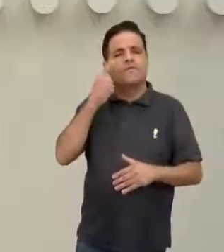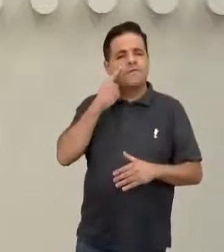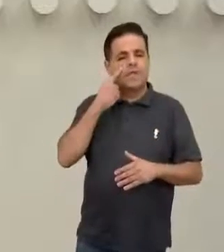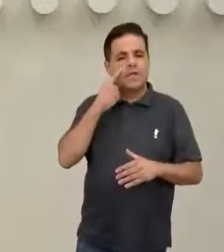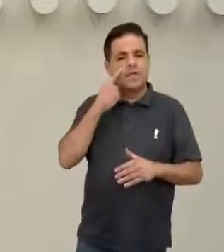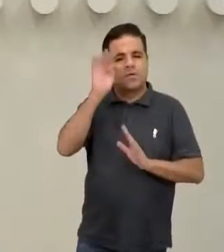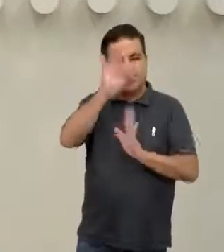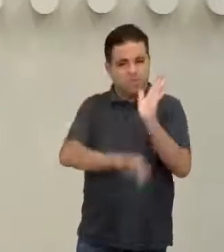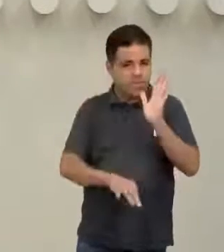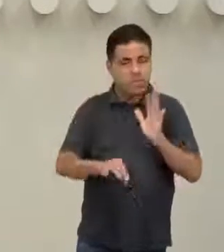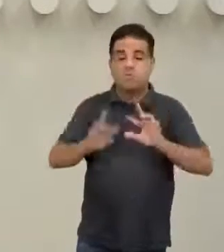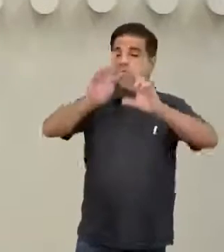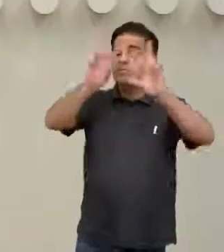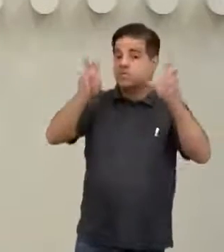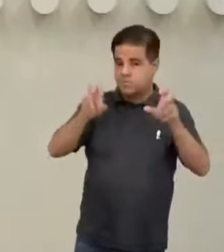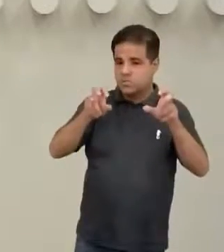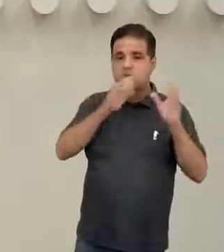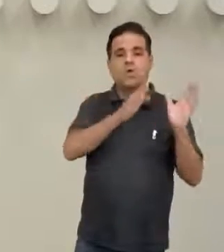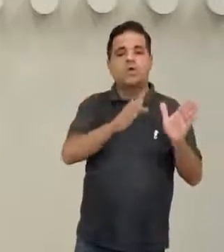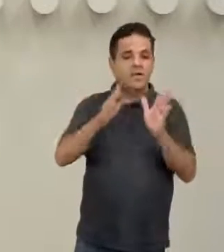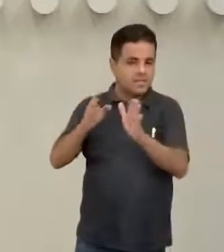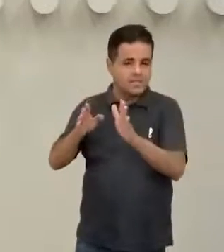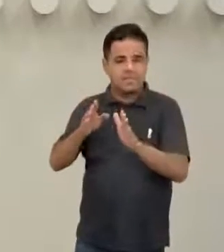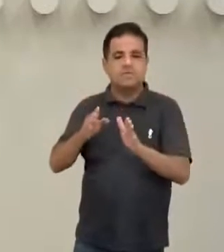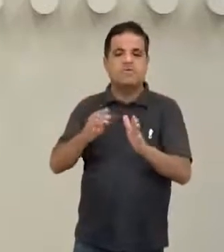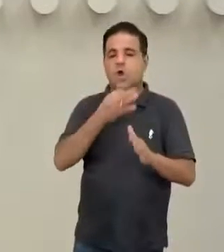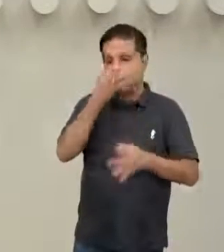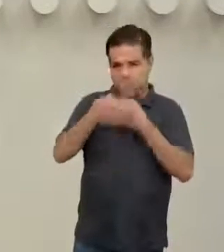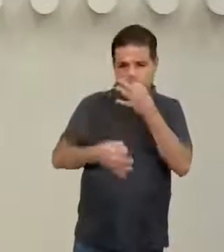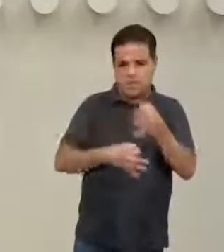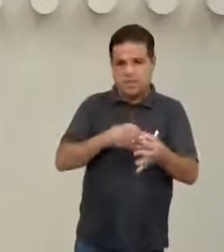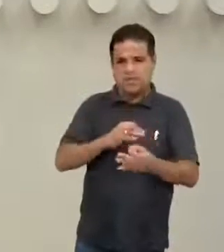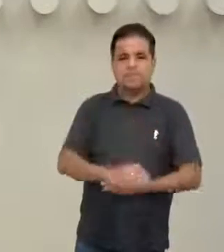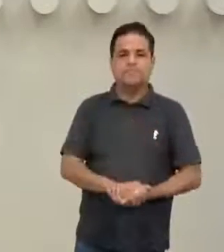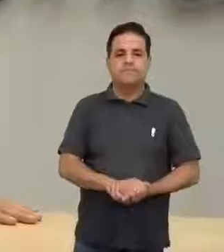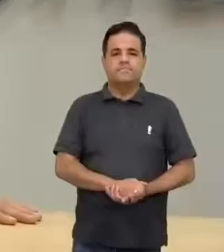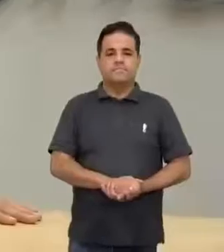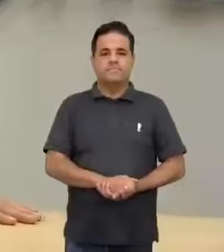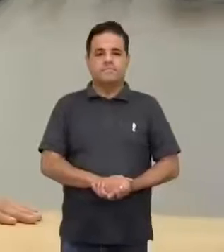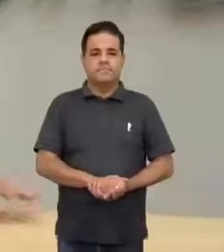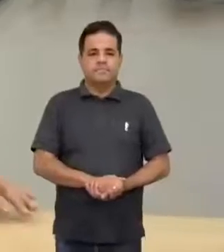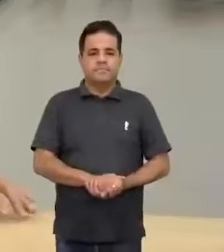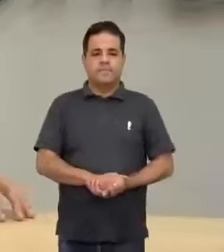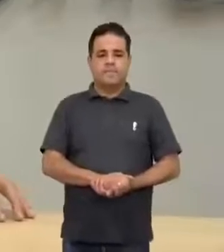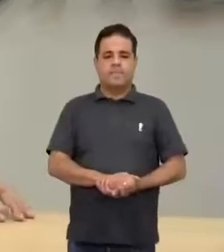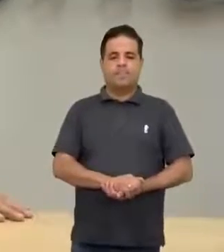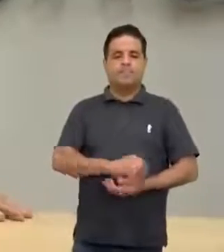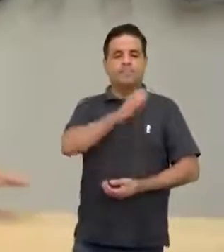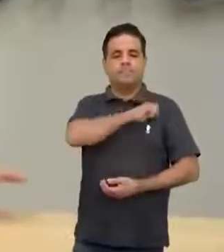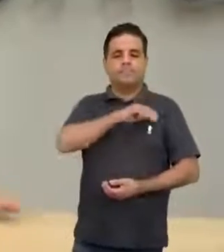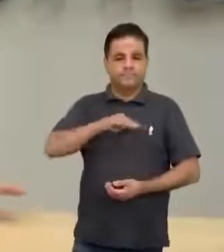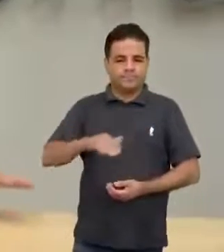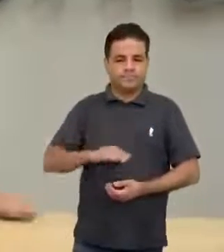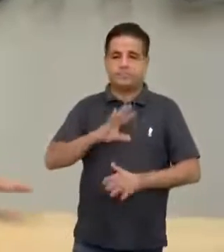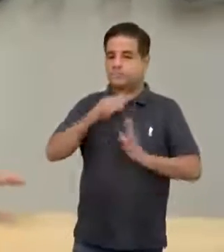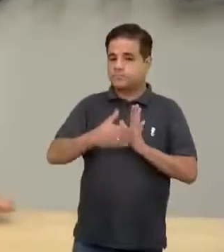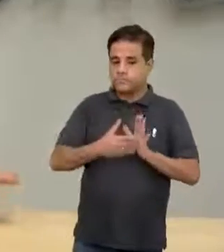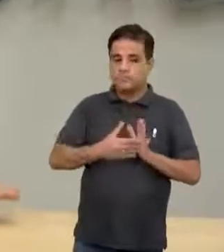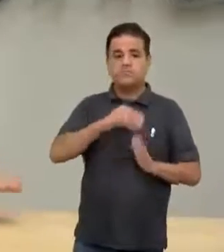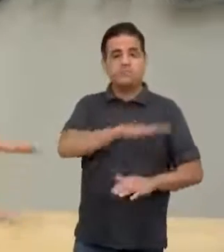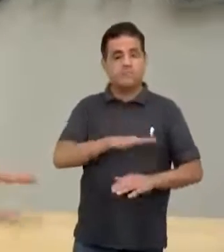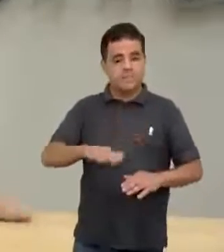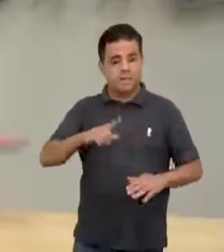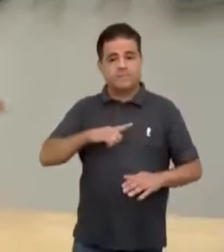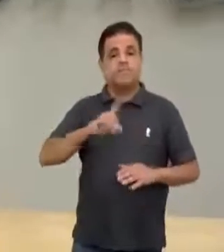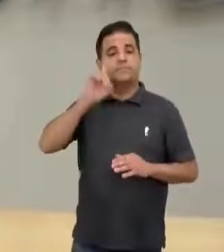um texto com esse título organiza uma opinião. Posso falar da Claro, Lavinha? por A favor. Lavinha, ela fala assim, a aluna Lavinha, toda criança tem